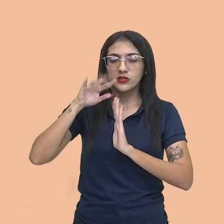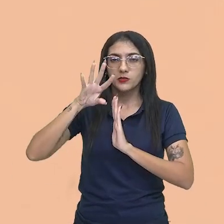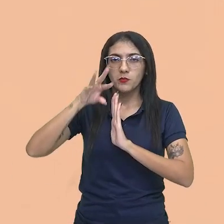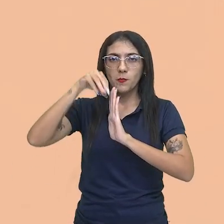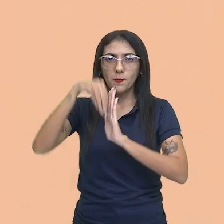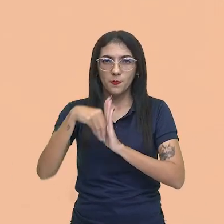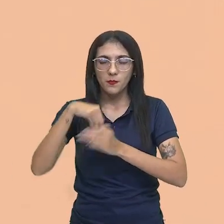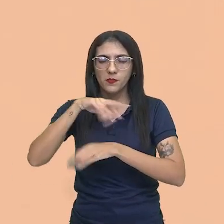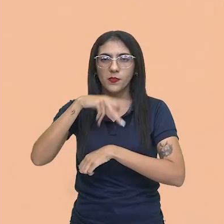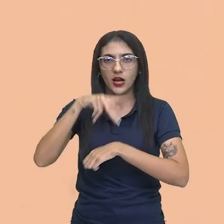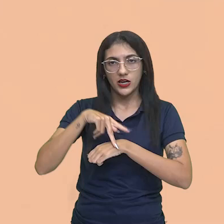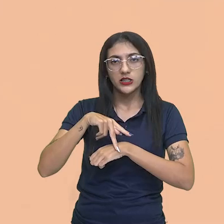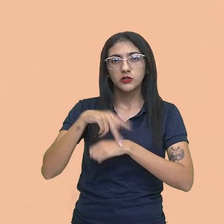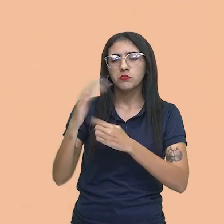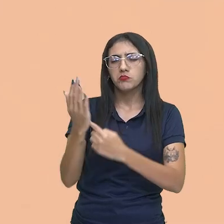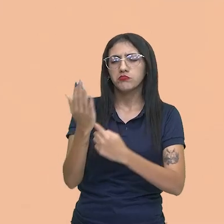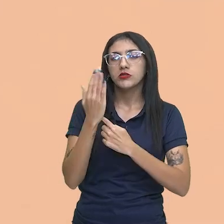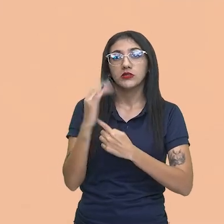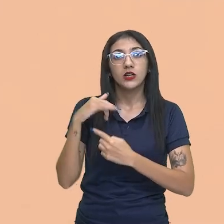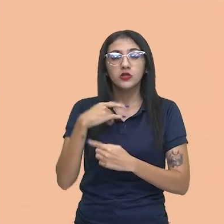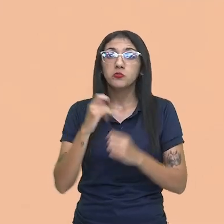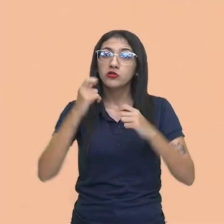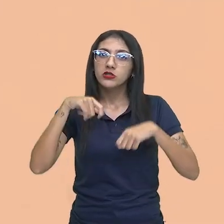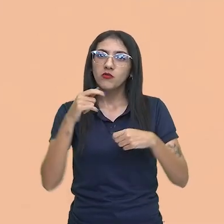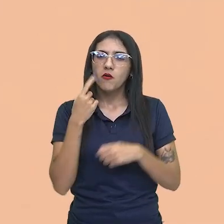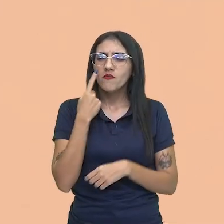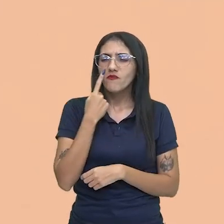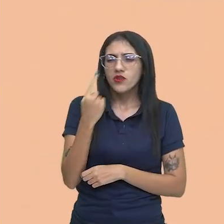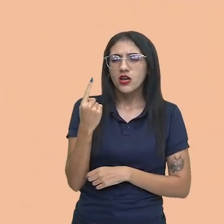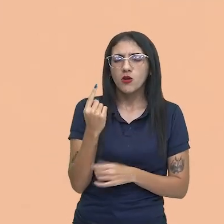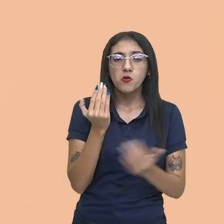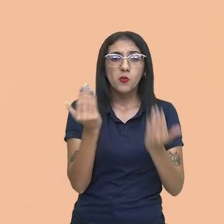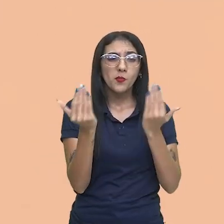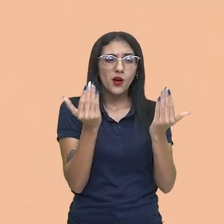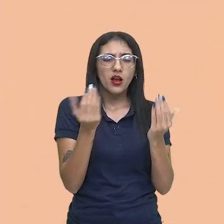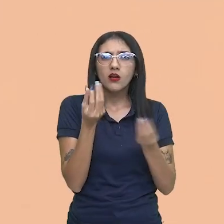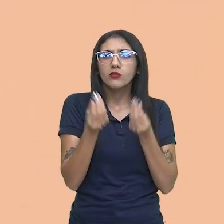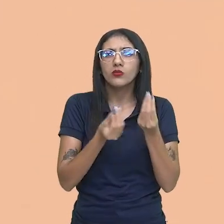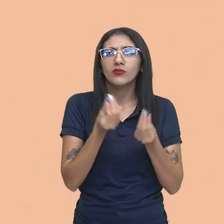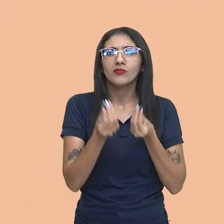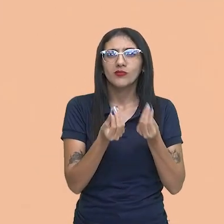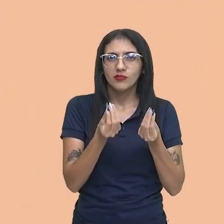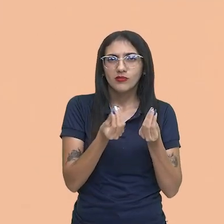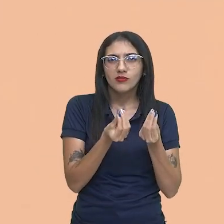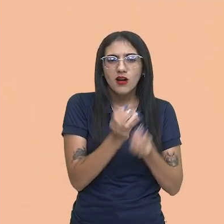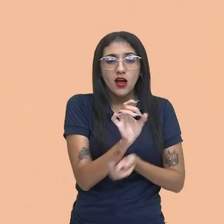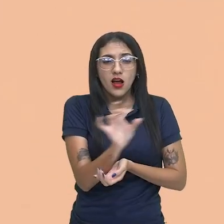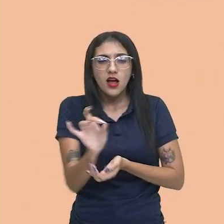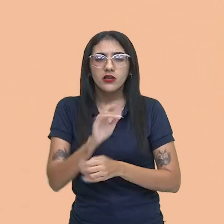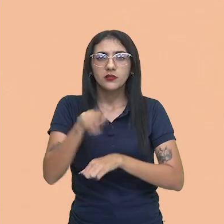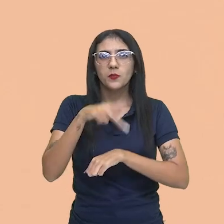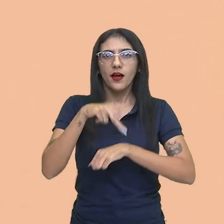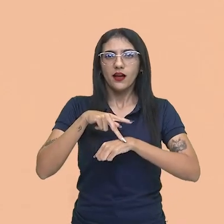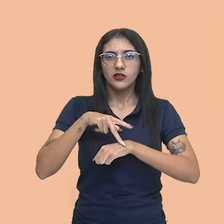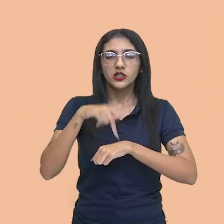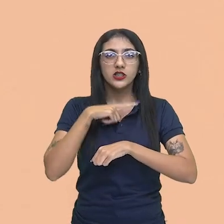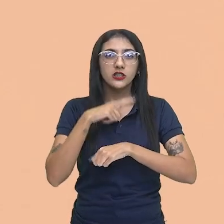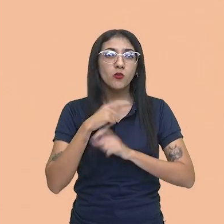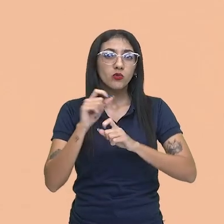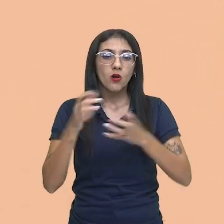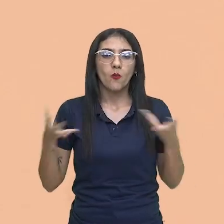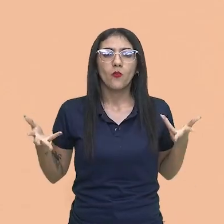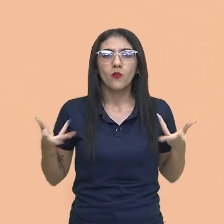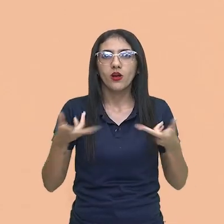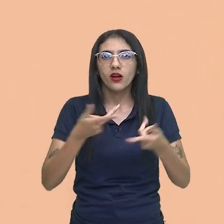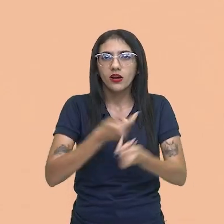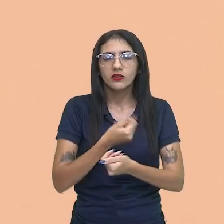gente consegue comparar. Né, a gente consegue comparar como é que cada país está, né, com relação às suas características de qualidade de